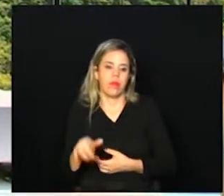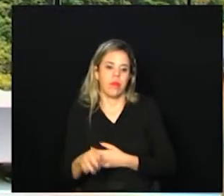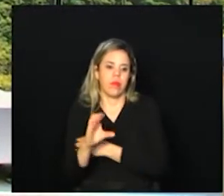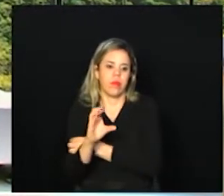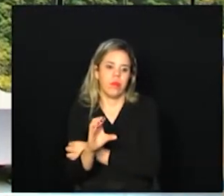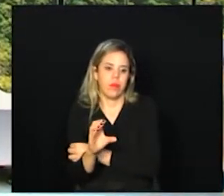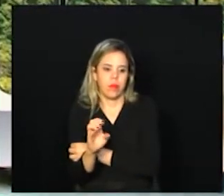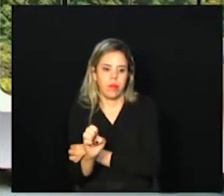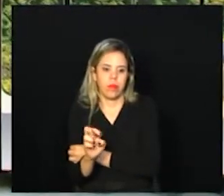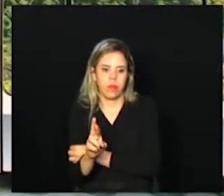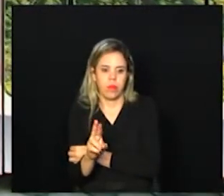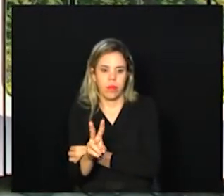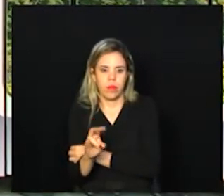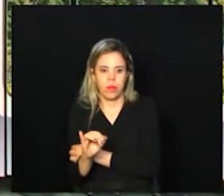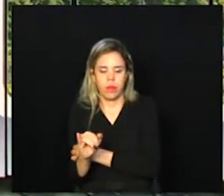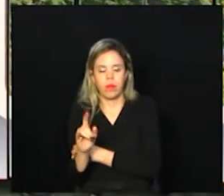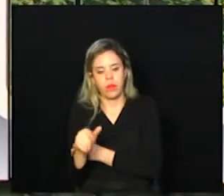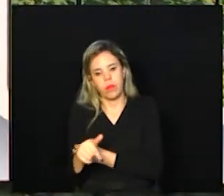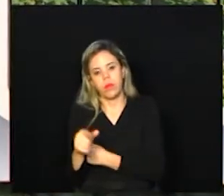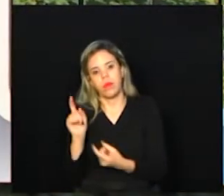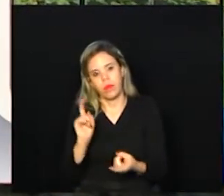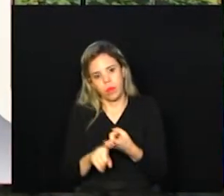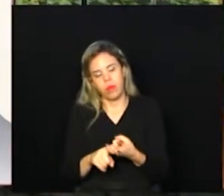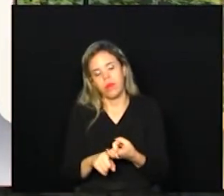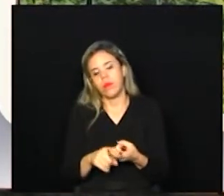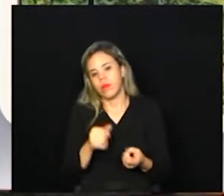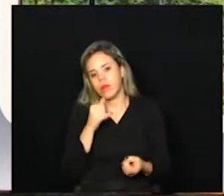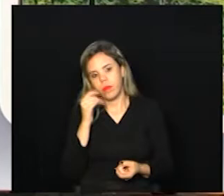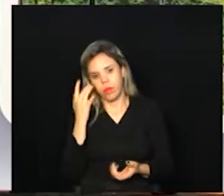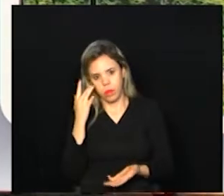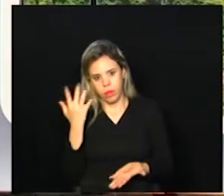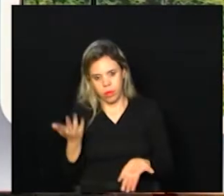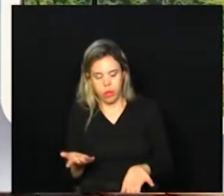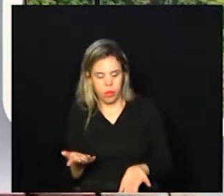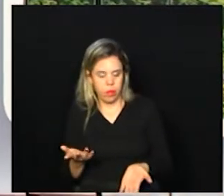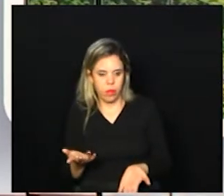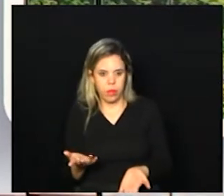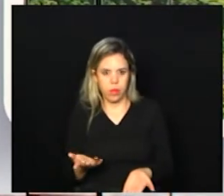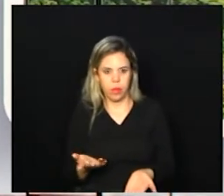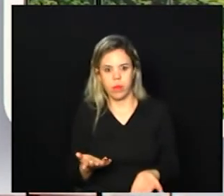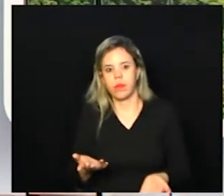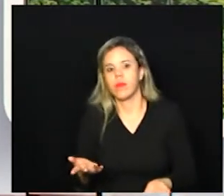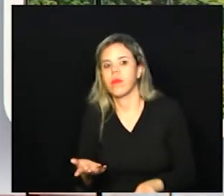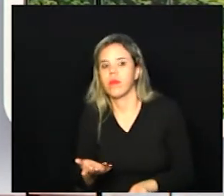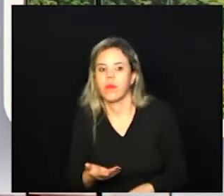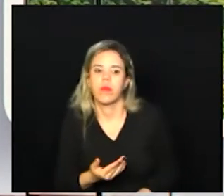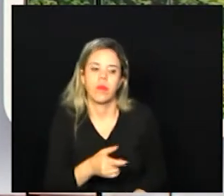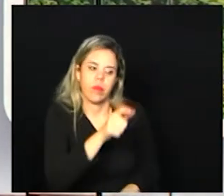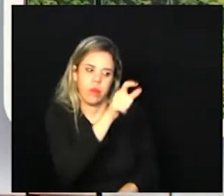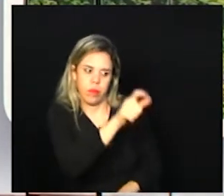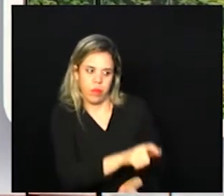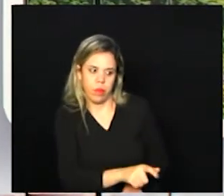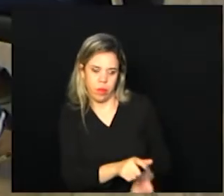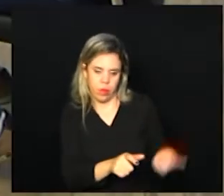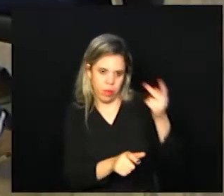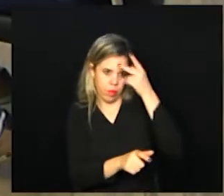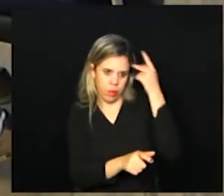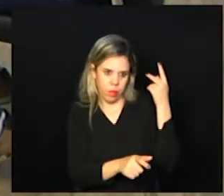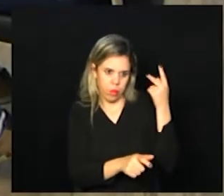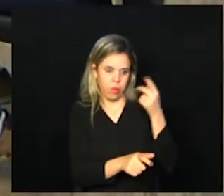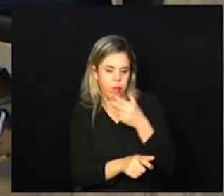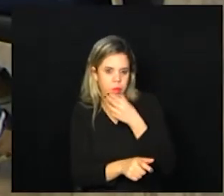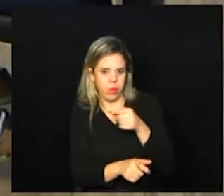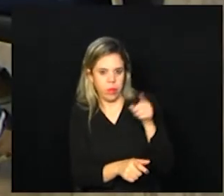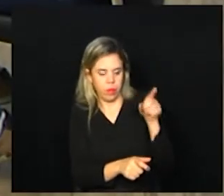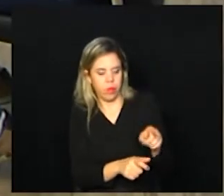é importante que seja uma forma de punição. É uma forma de punição que não é o cara, né, no caso de risco de